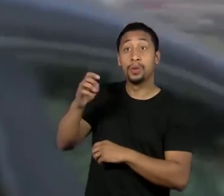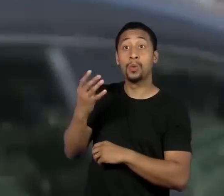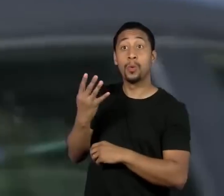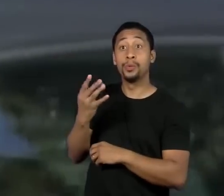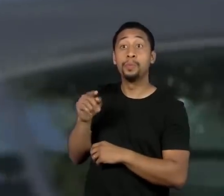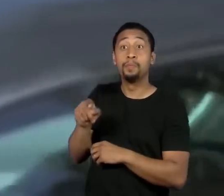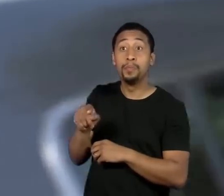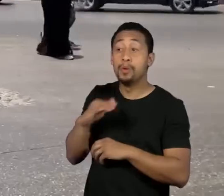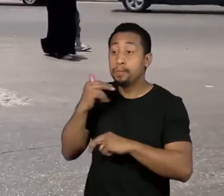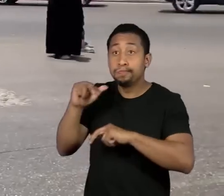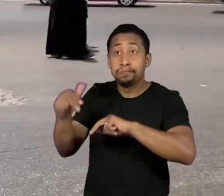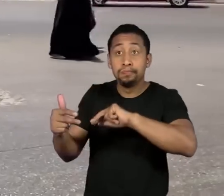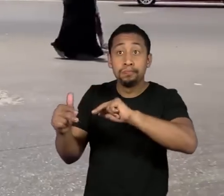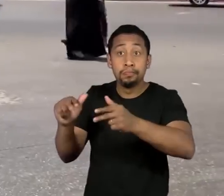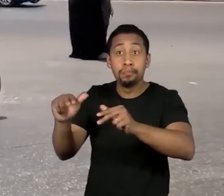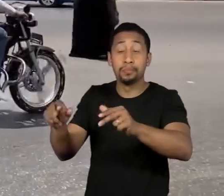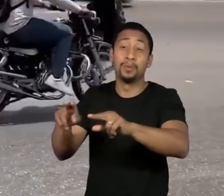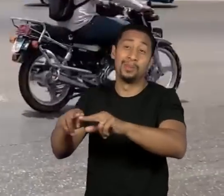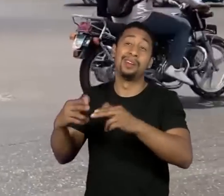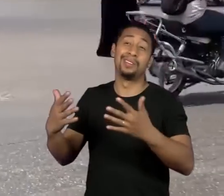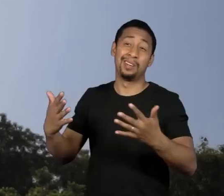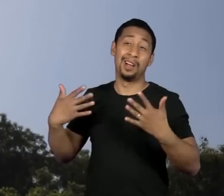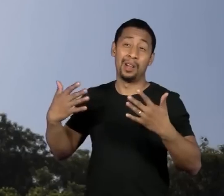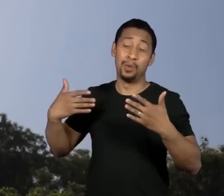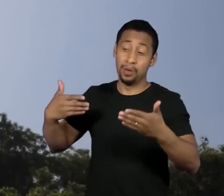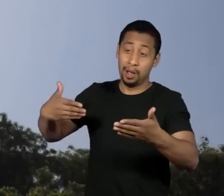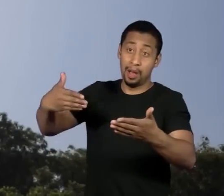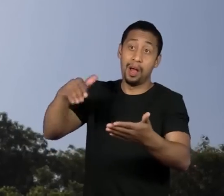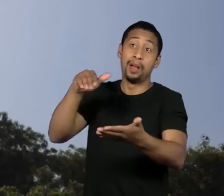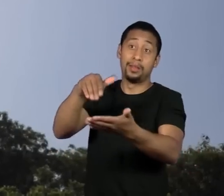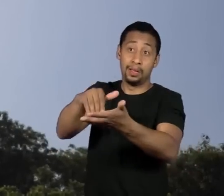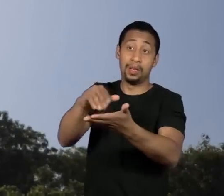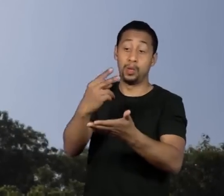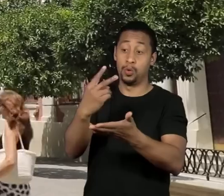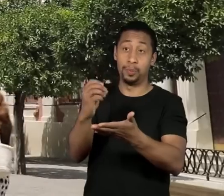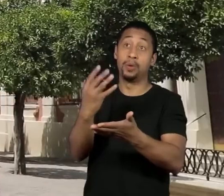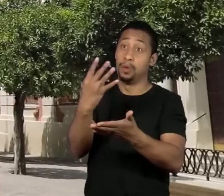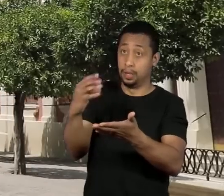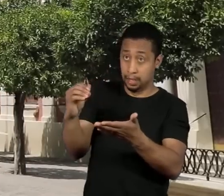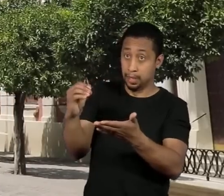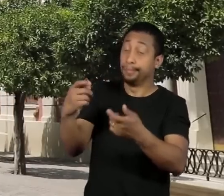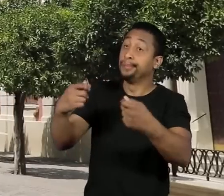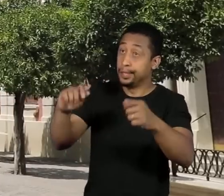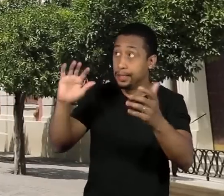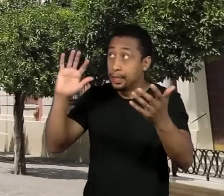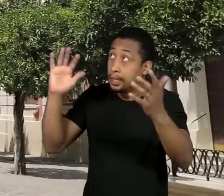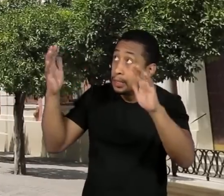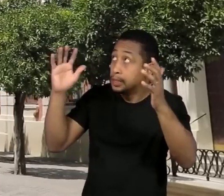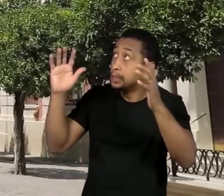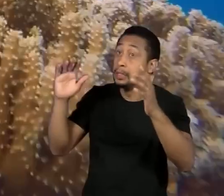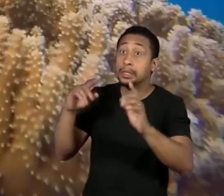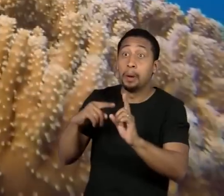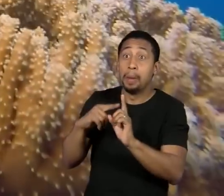em 2040, caso não sejam tomadas medidas para conter o aquecimento global.